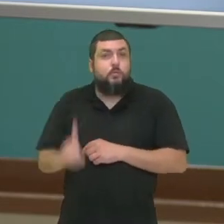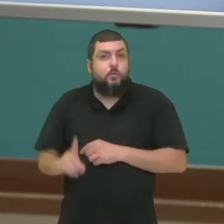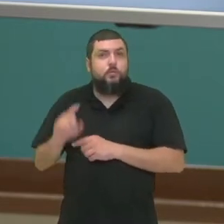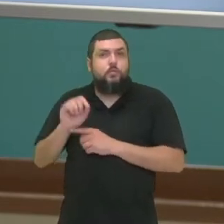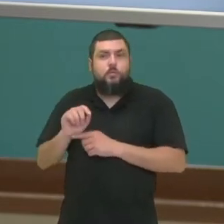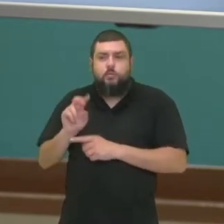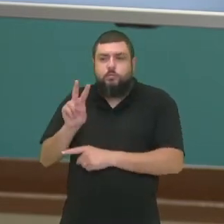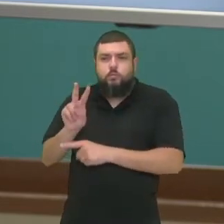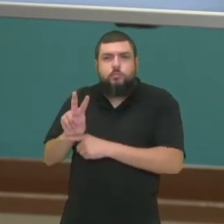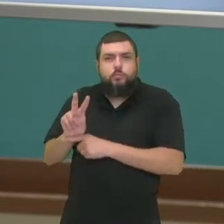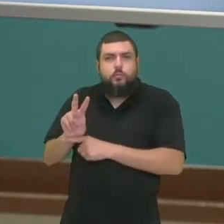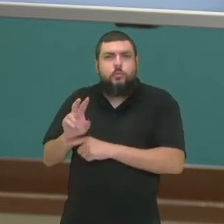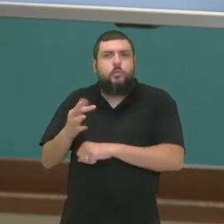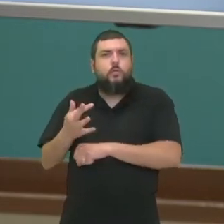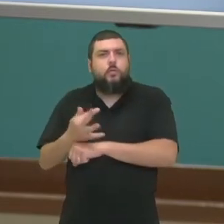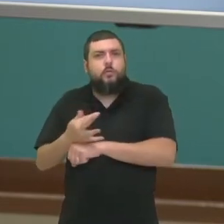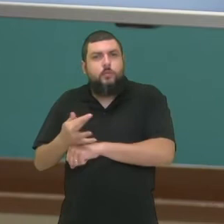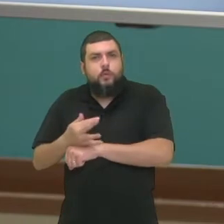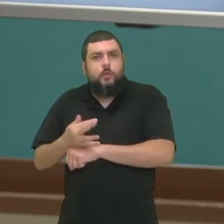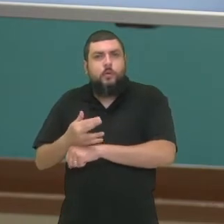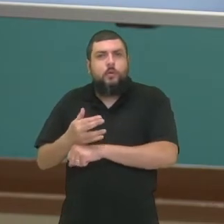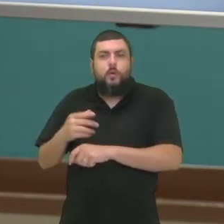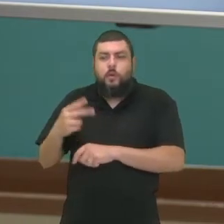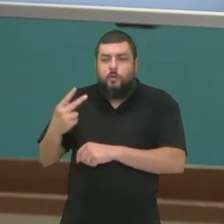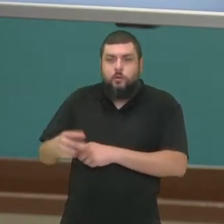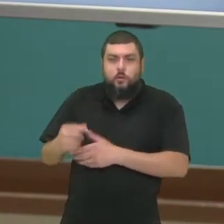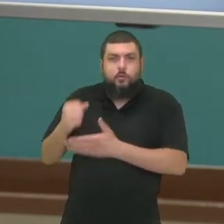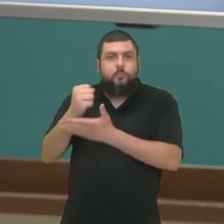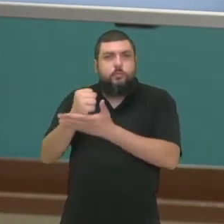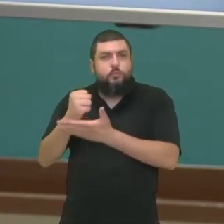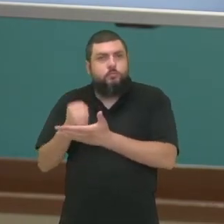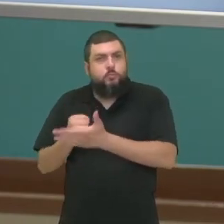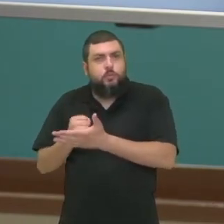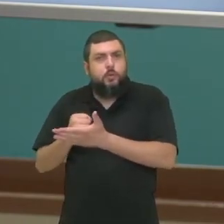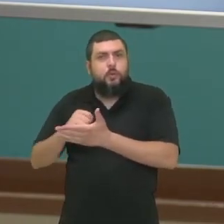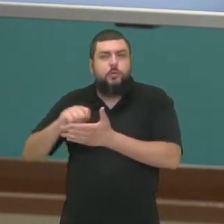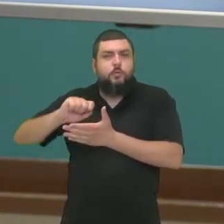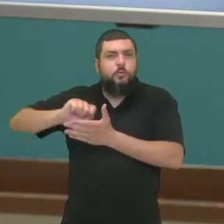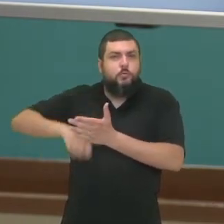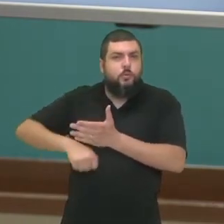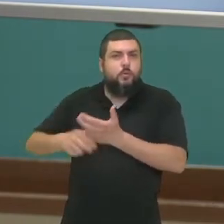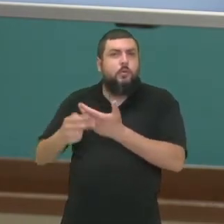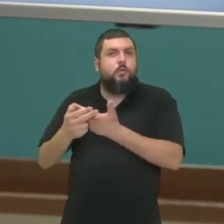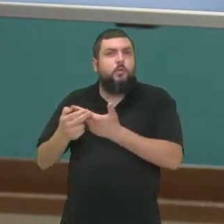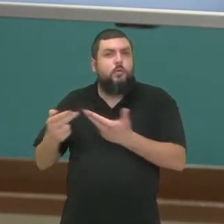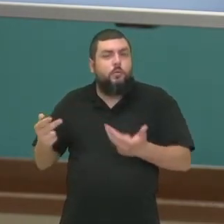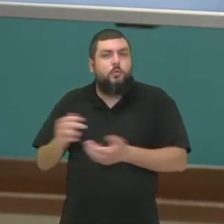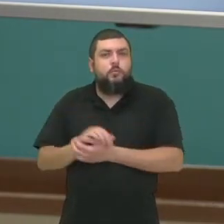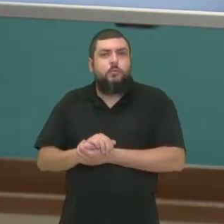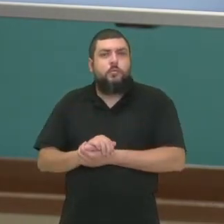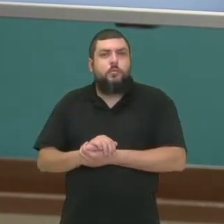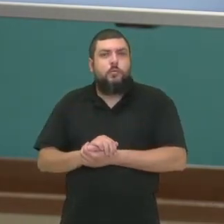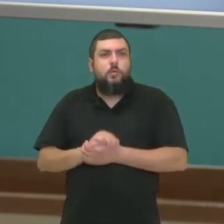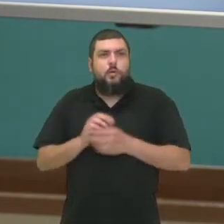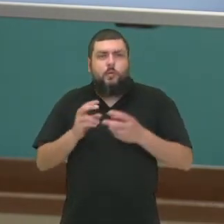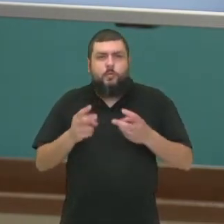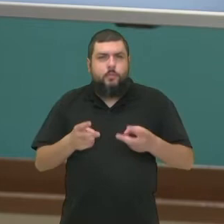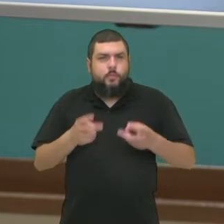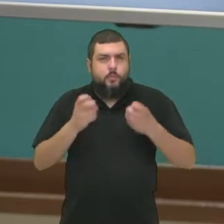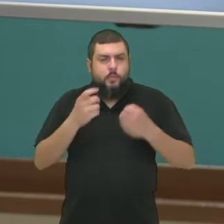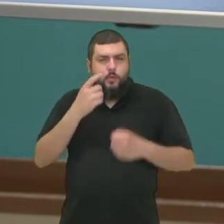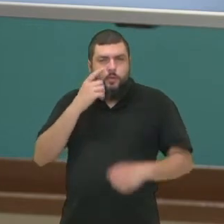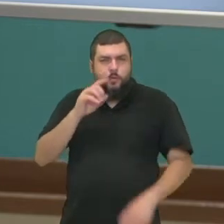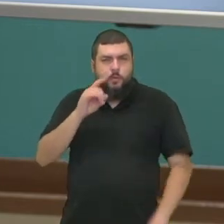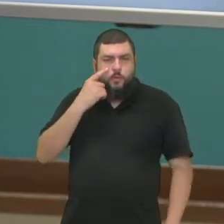trabalhador, suas férias, sua carteira assinada, enfim, condições insalubres, como vocês podem ver aqui,